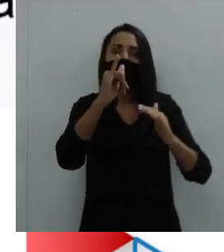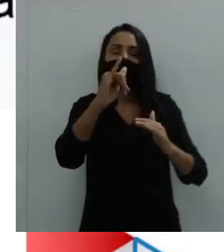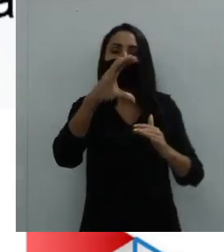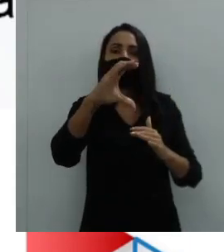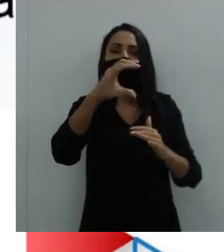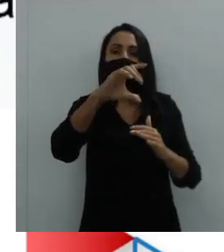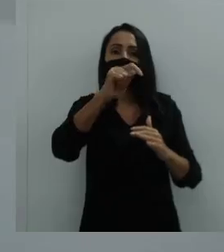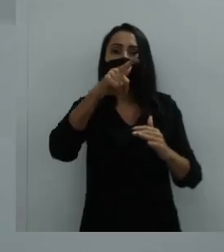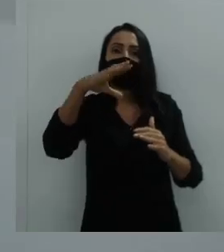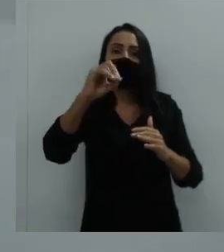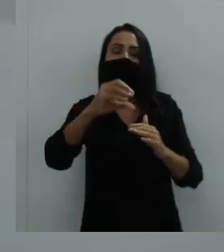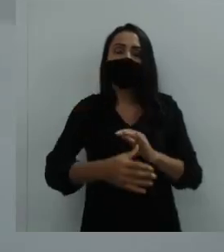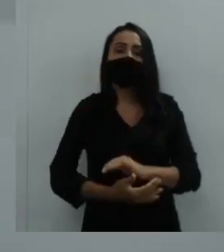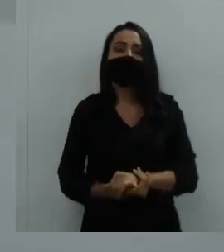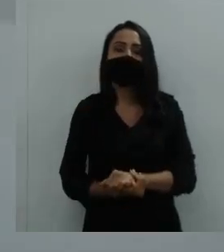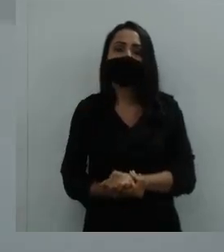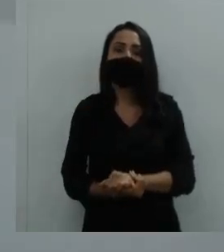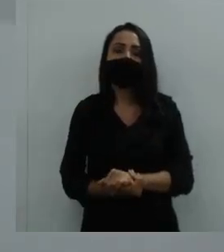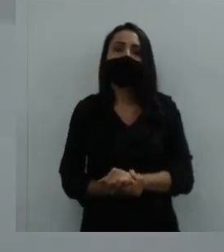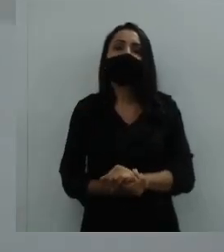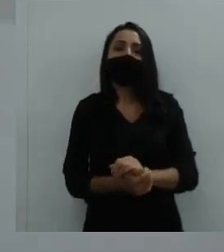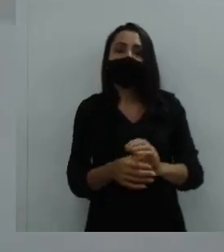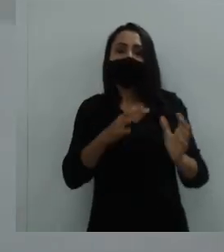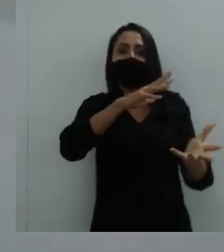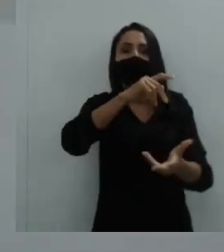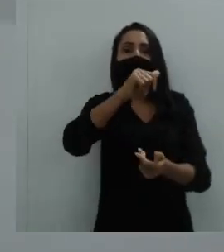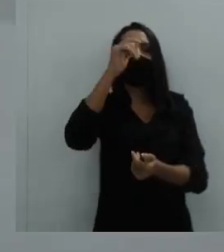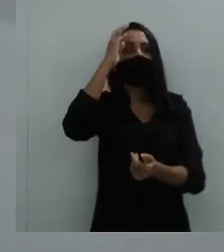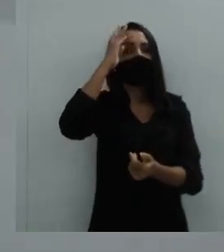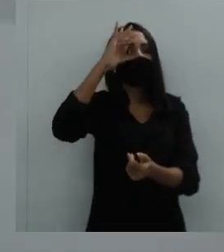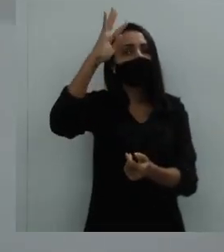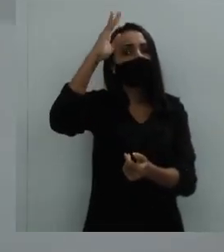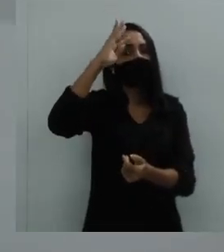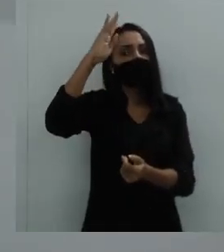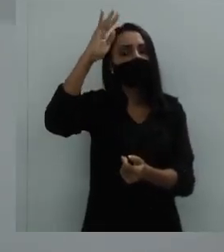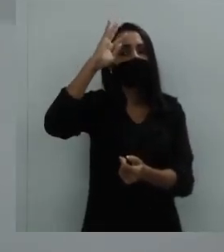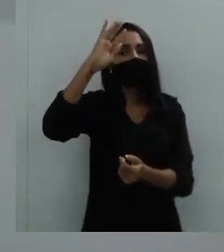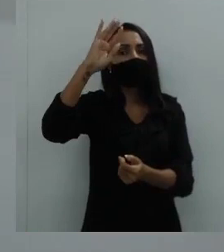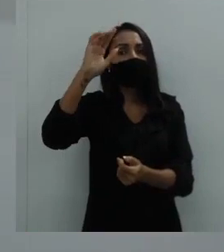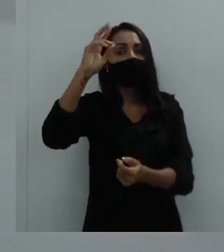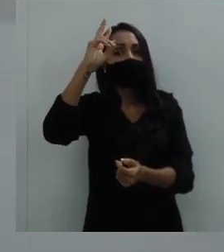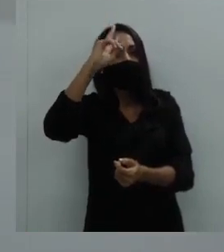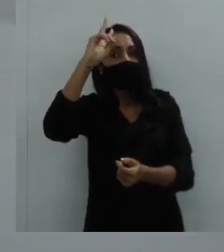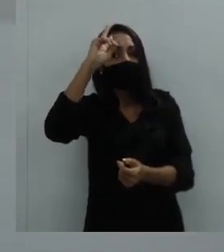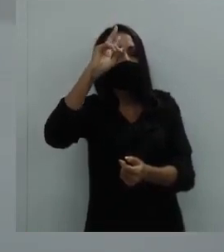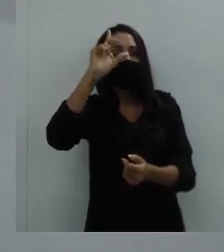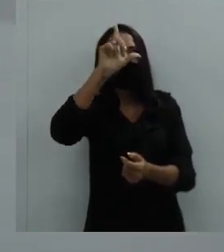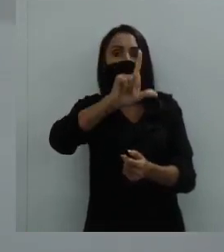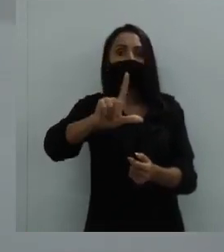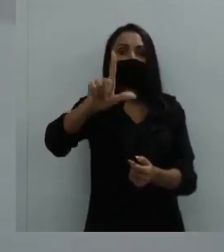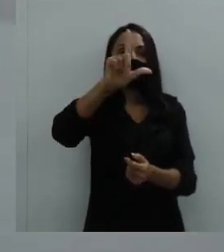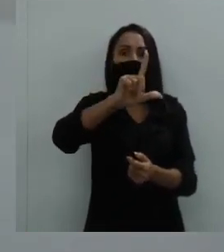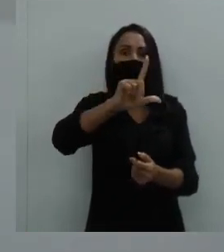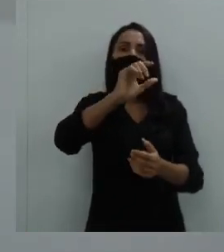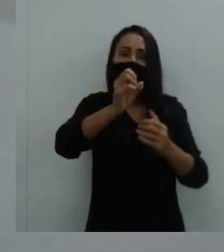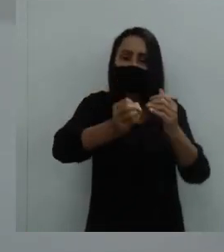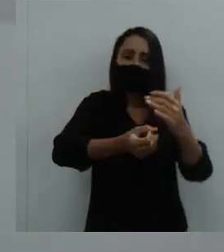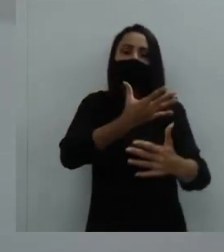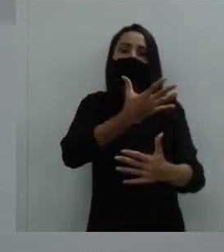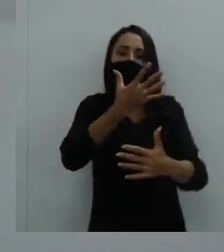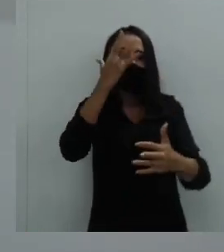mim, nós temos o mundo imaginário. Lembrar que a literatura cria esse mundo